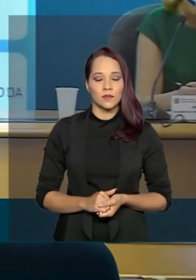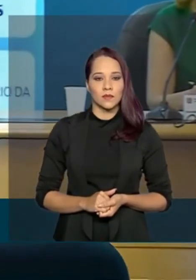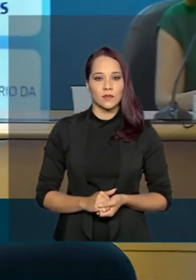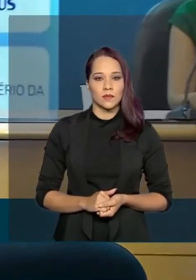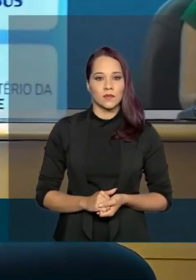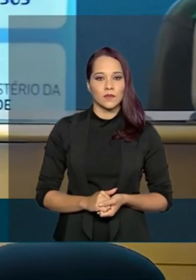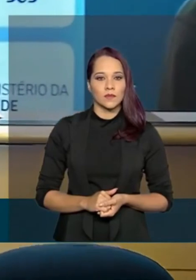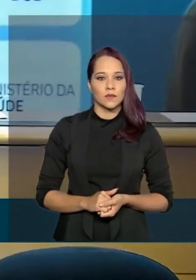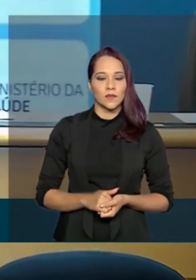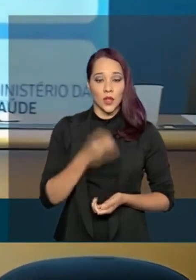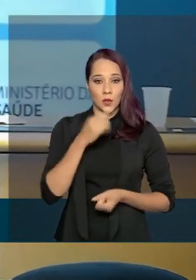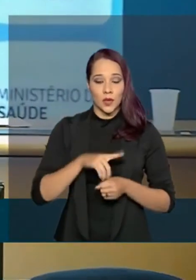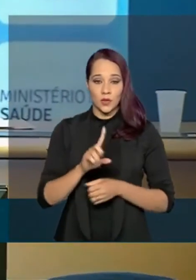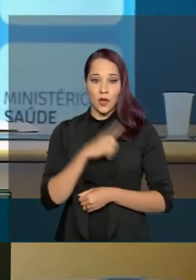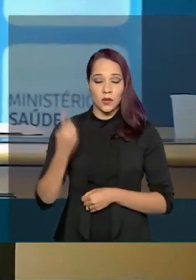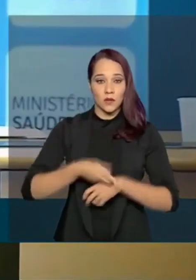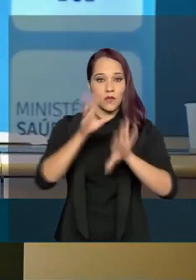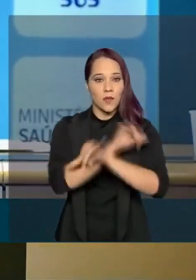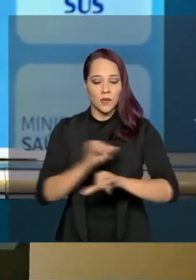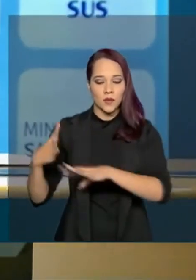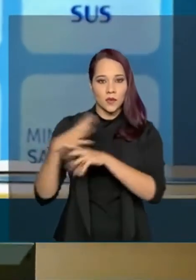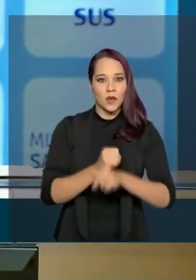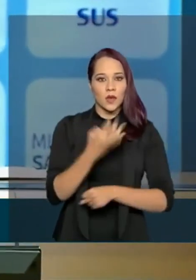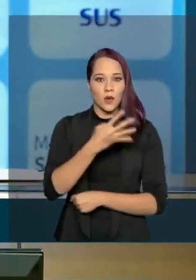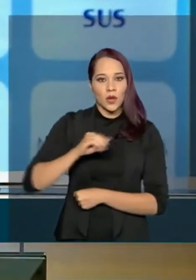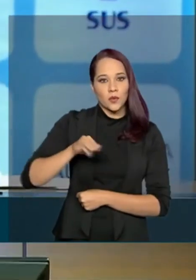o total de